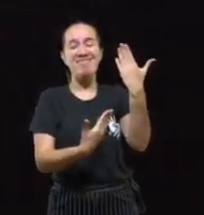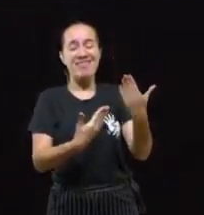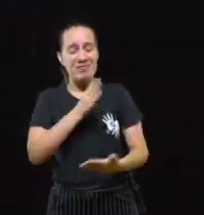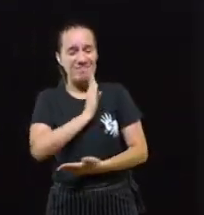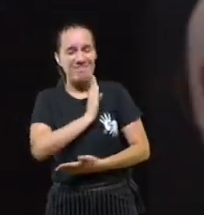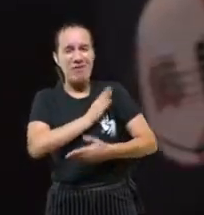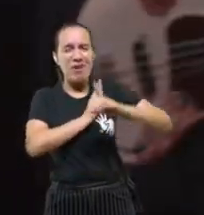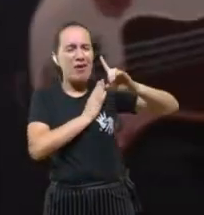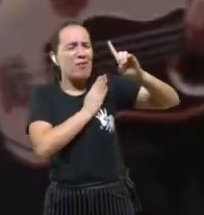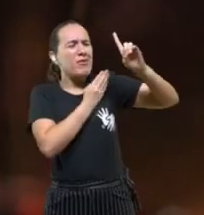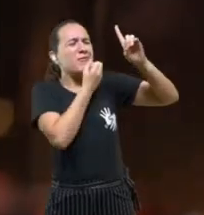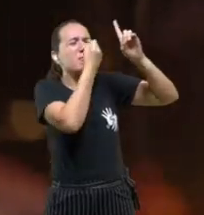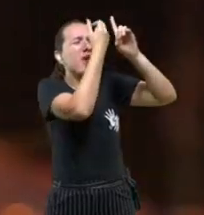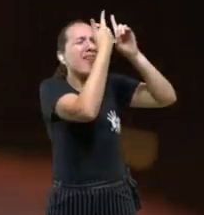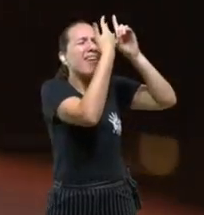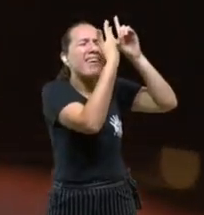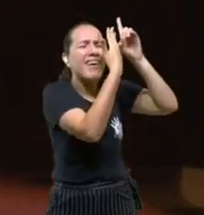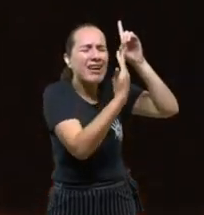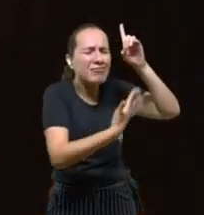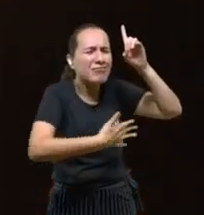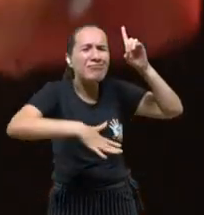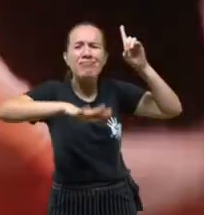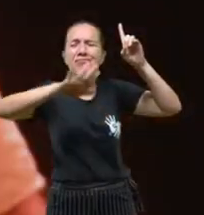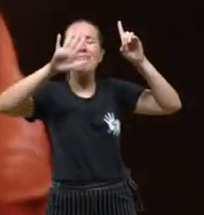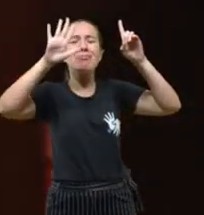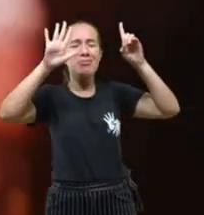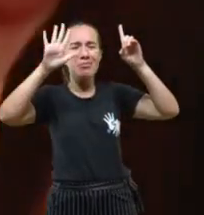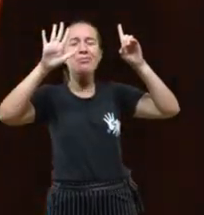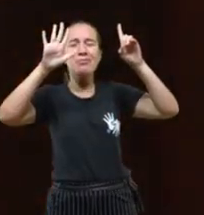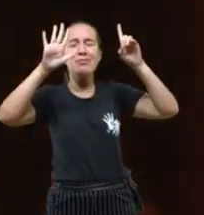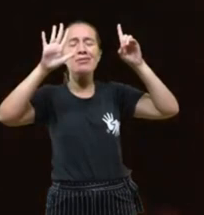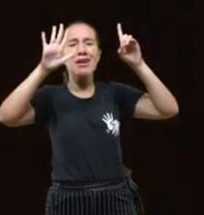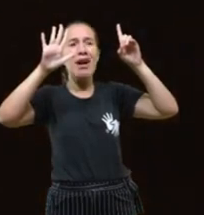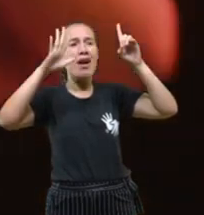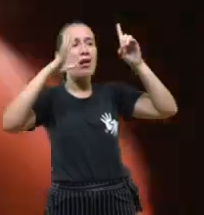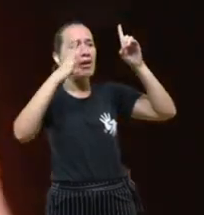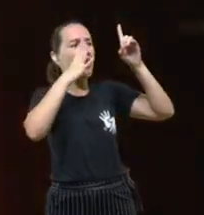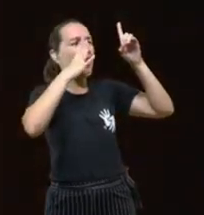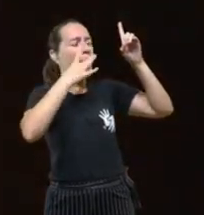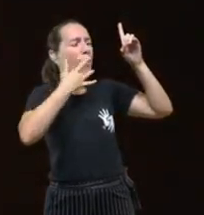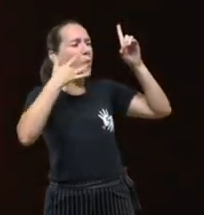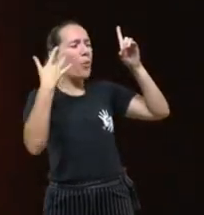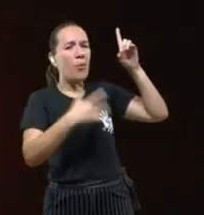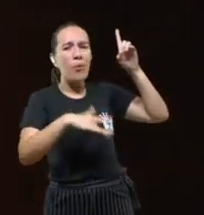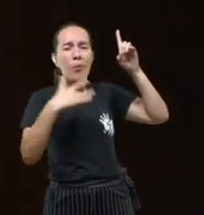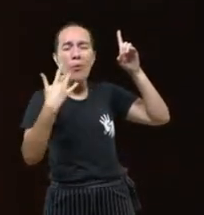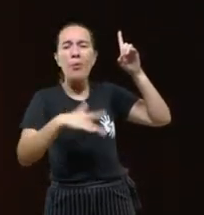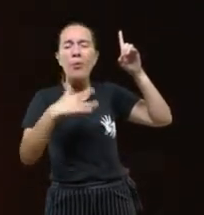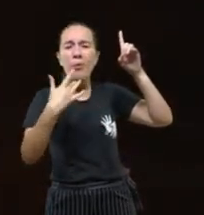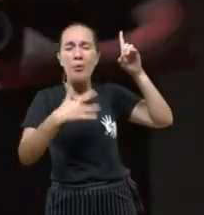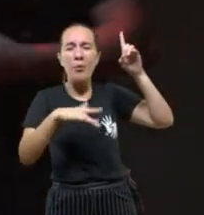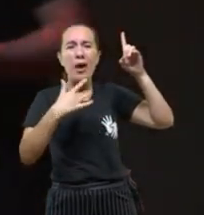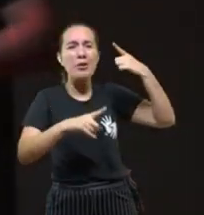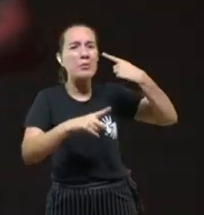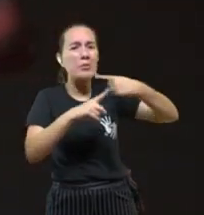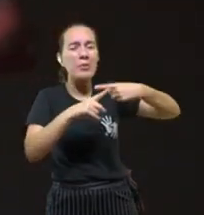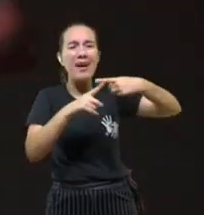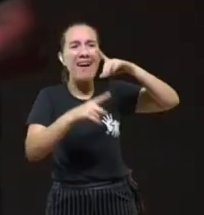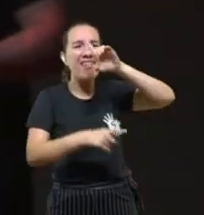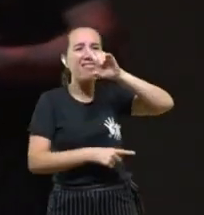desmantelado na tua presença. Eu estou tão impressionado, Senhor, com